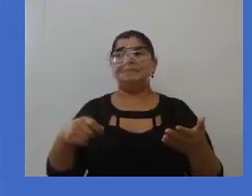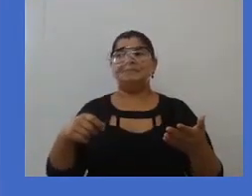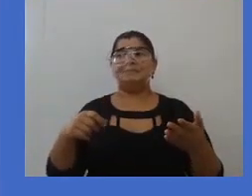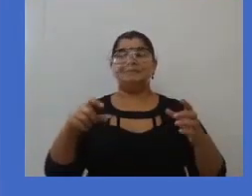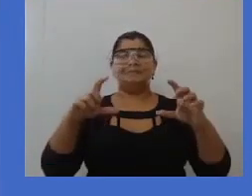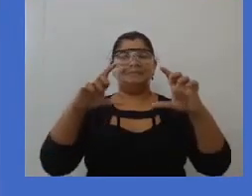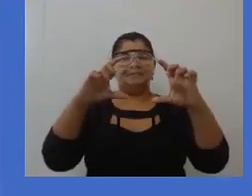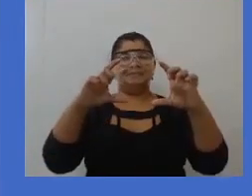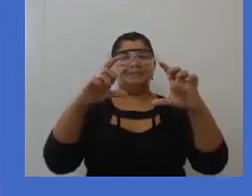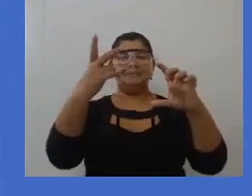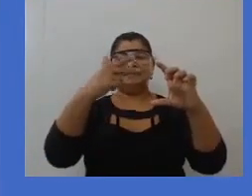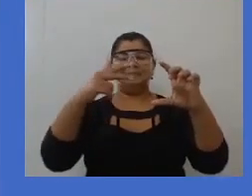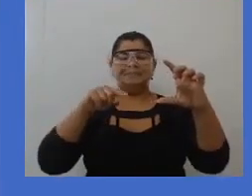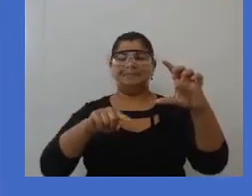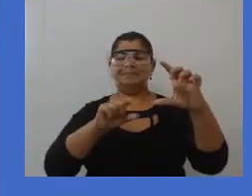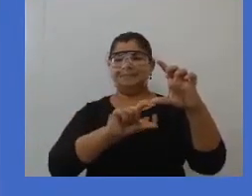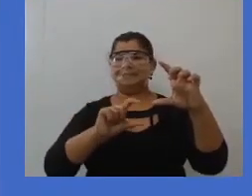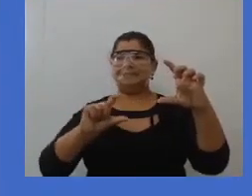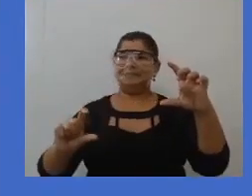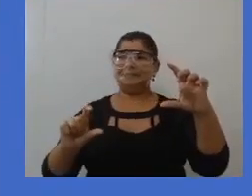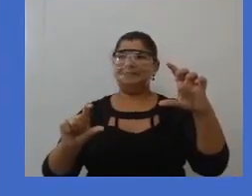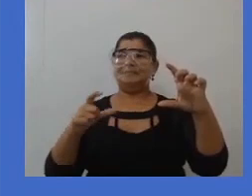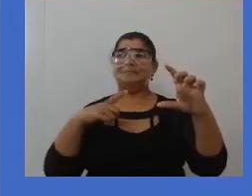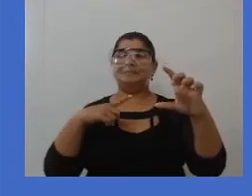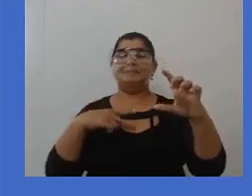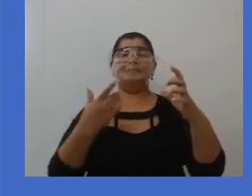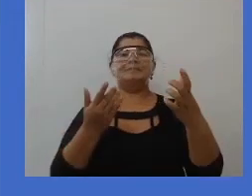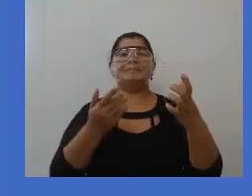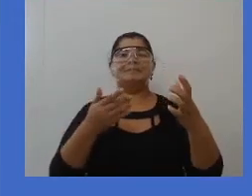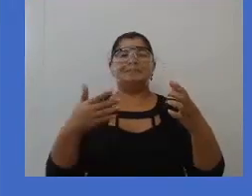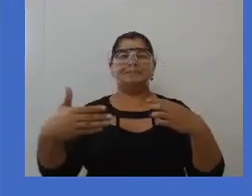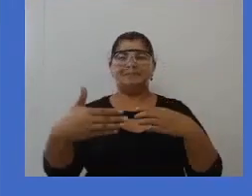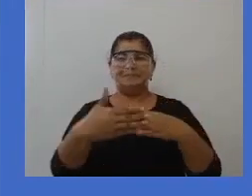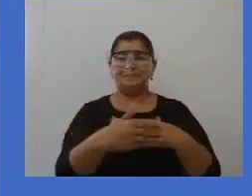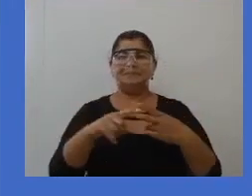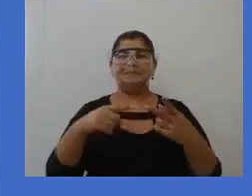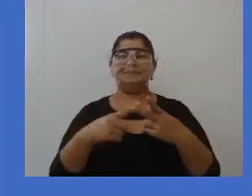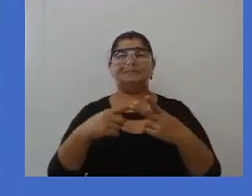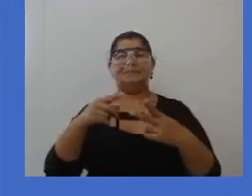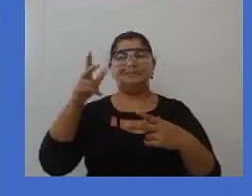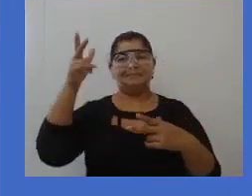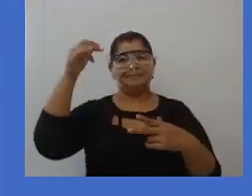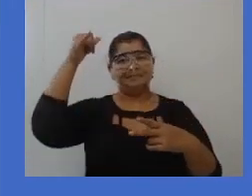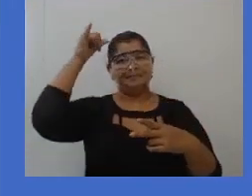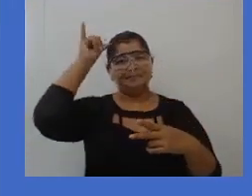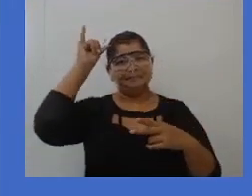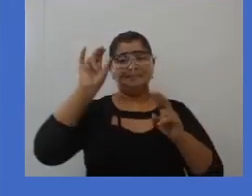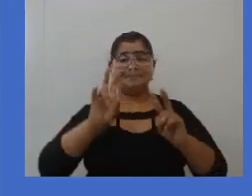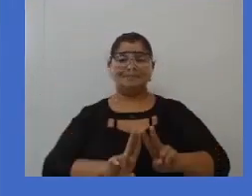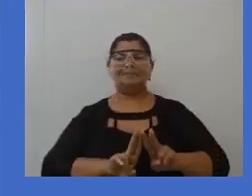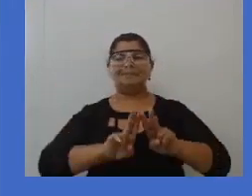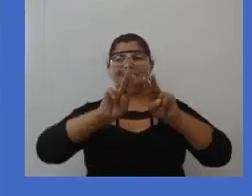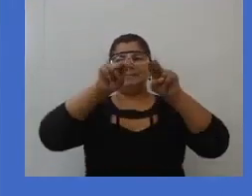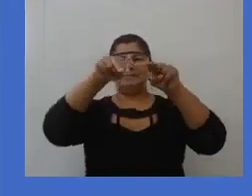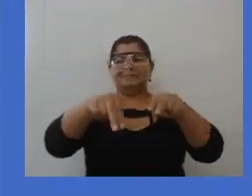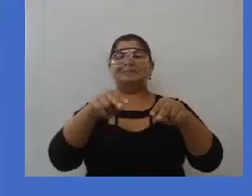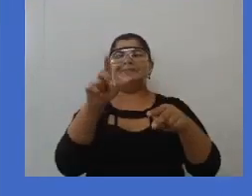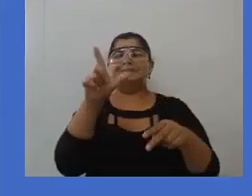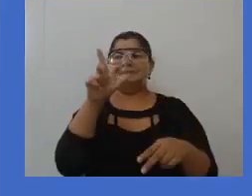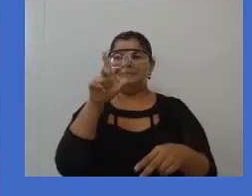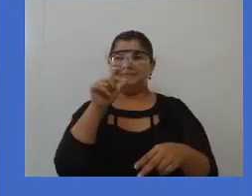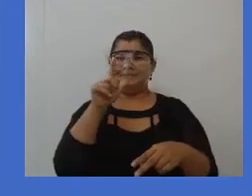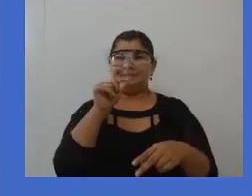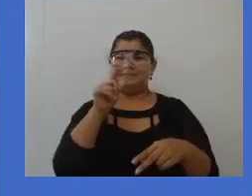a figura. Nós temos aqui um golfinho e nós temos uma vaca, eles estão saltando da água do